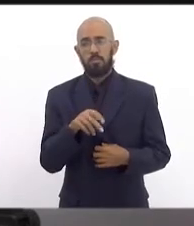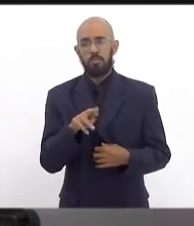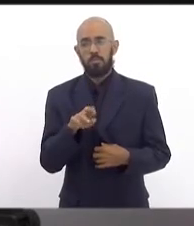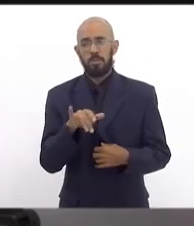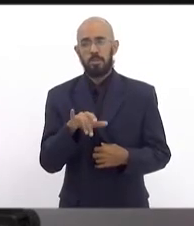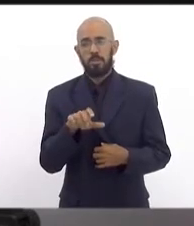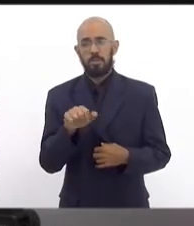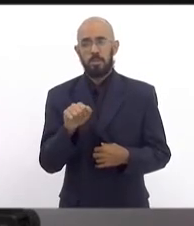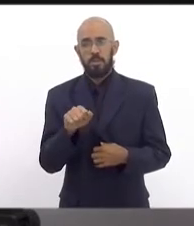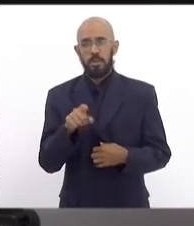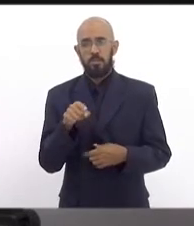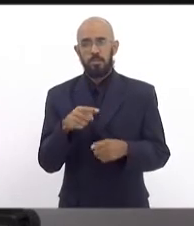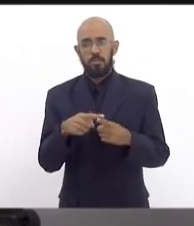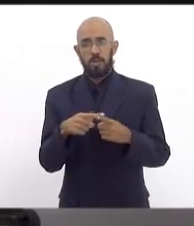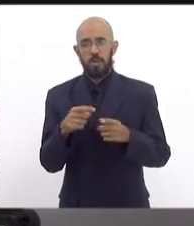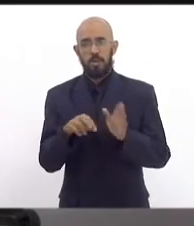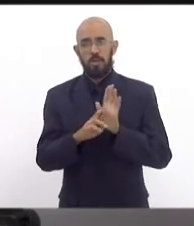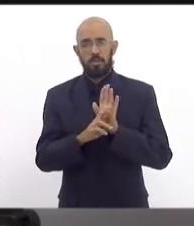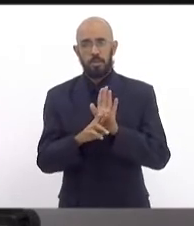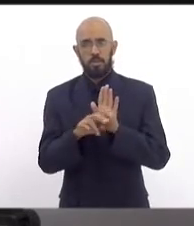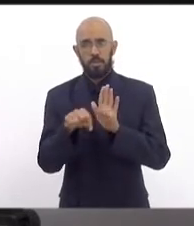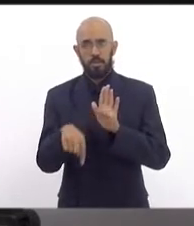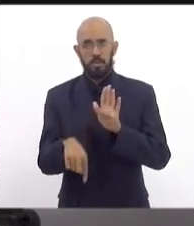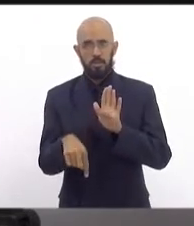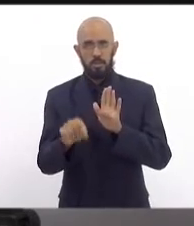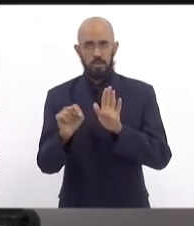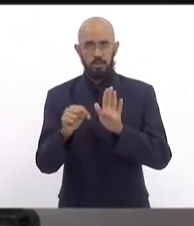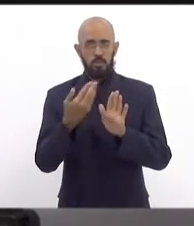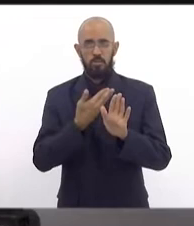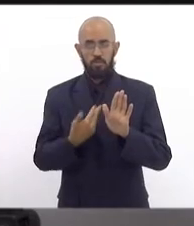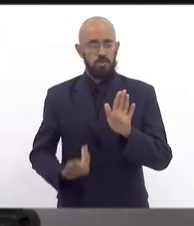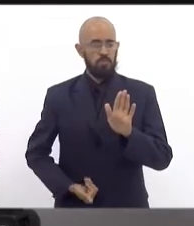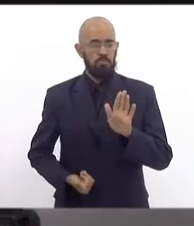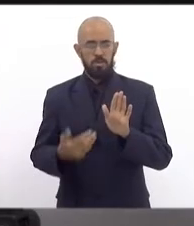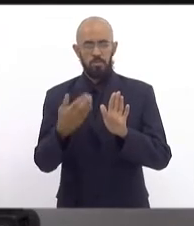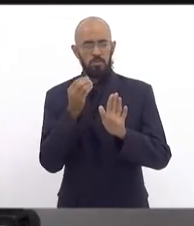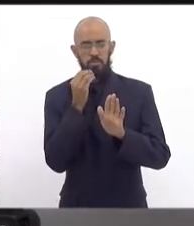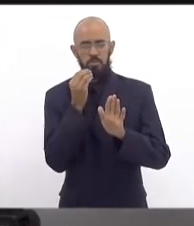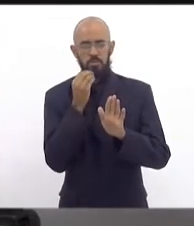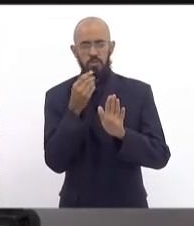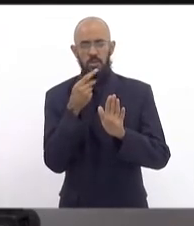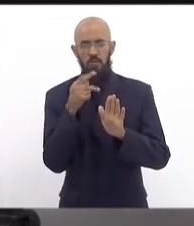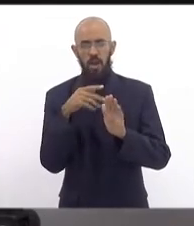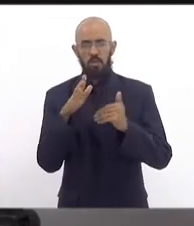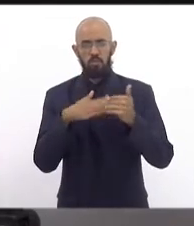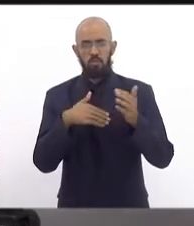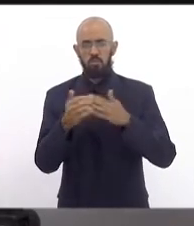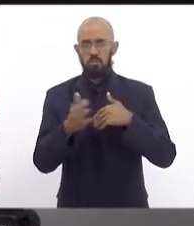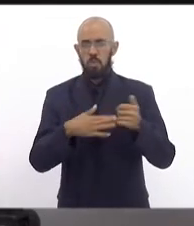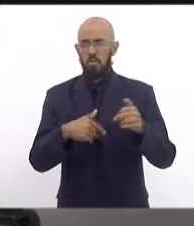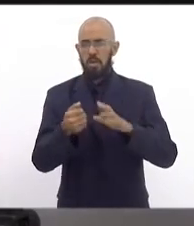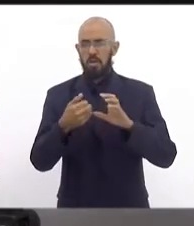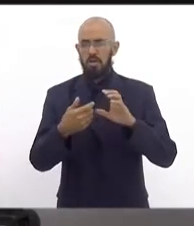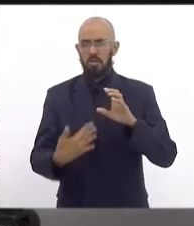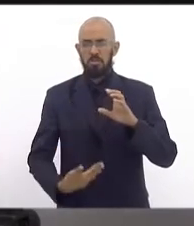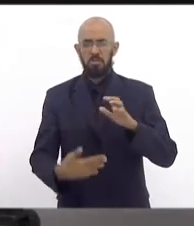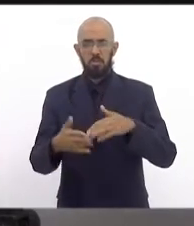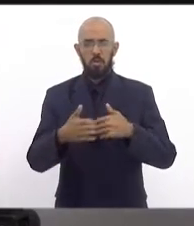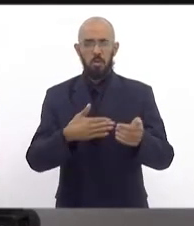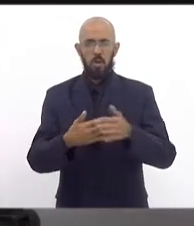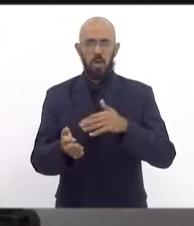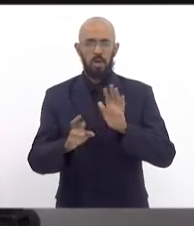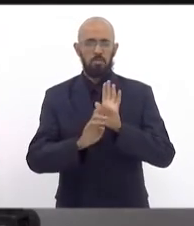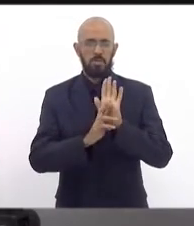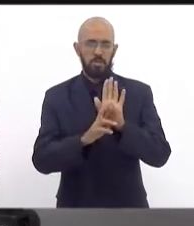ela tá aqui representando o governo mas poderia falar qualquer elemento da secretaria de fazenda ou até no no Sérgio